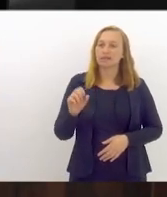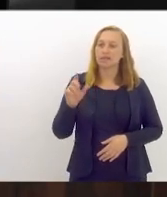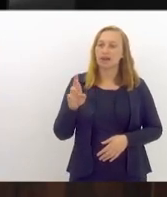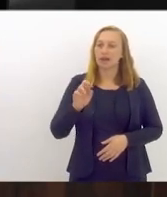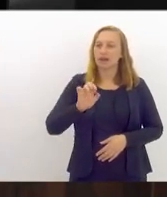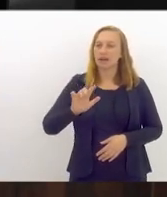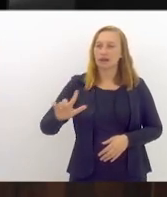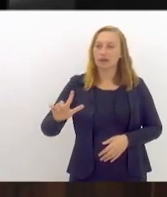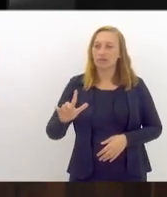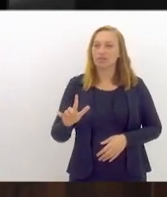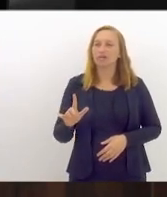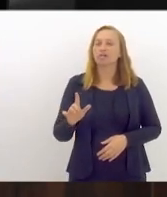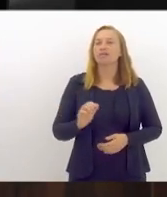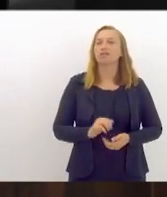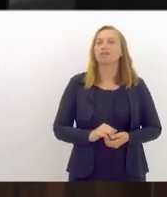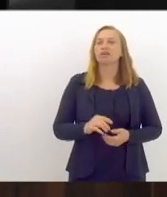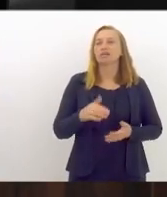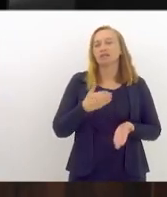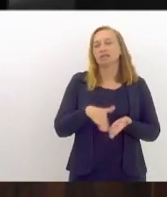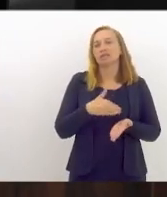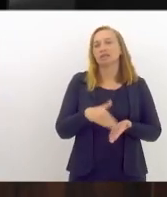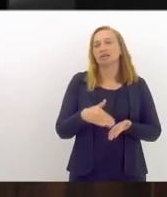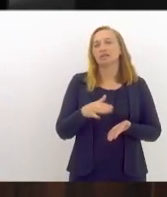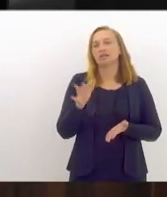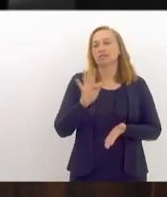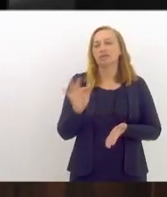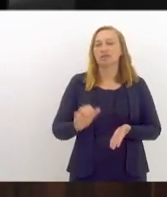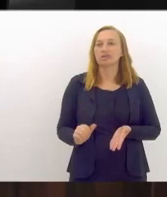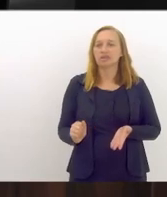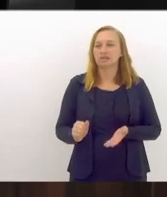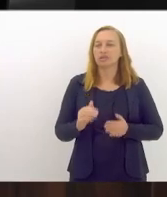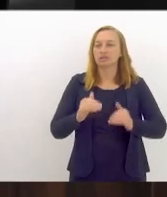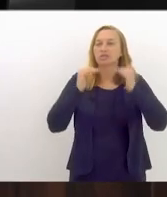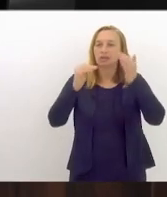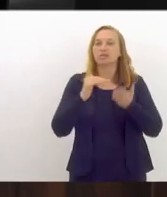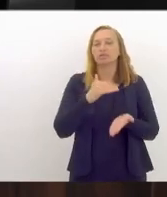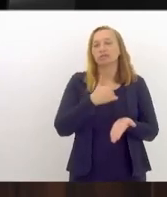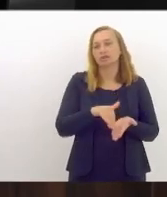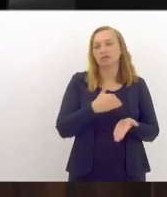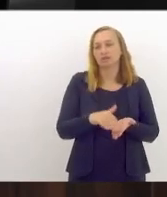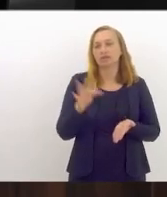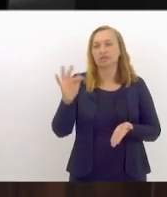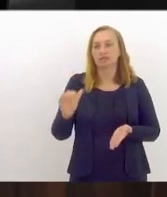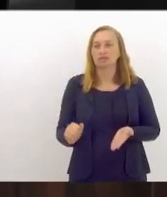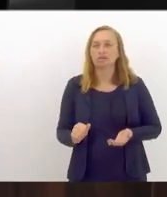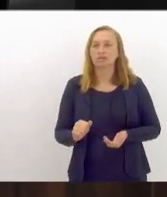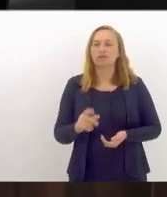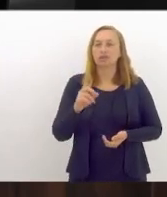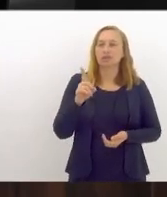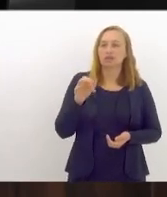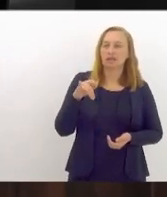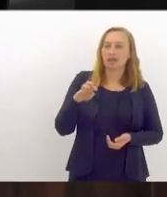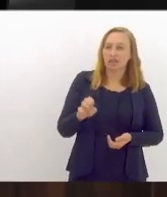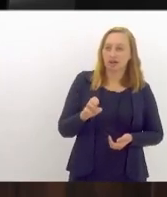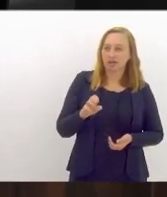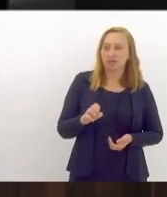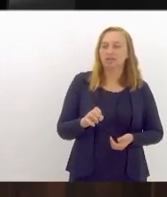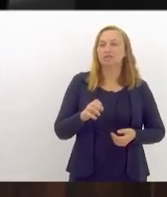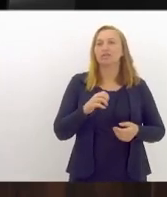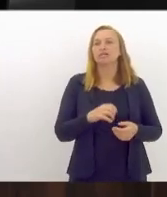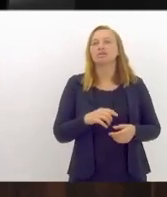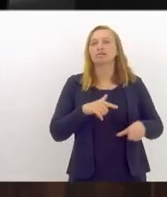André Souza Barbosa secretário de fazenda superintendente da secretaria de fazenda Daniele Dias pretendente de trabalho